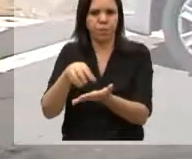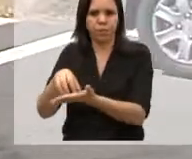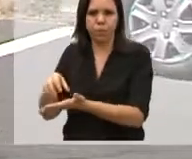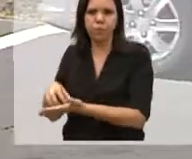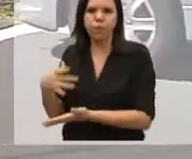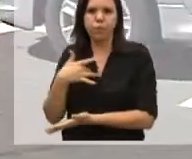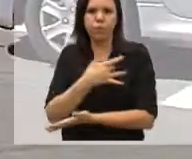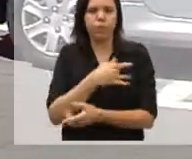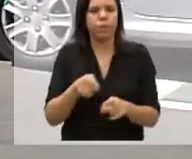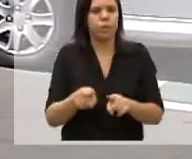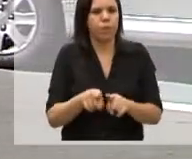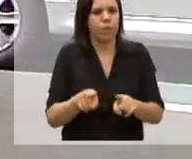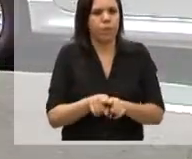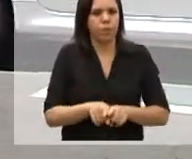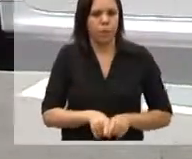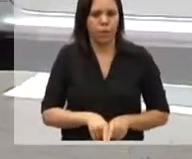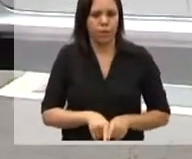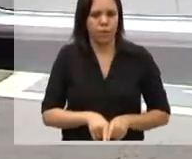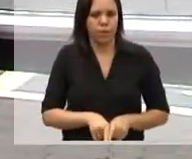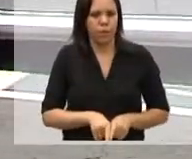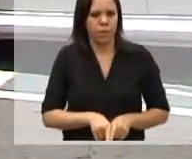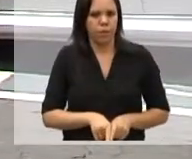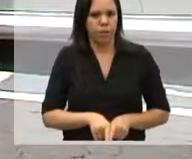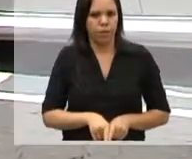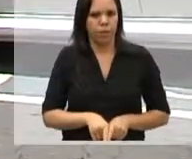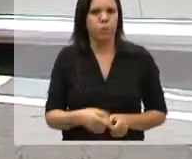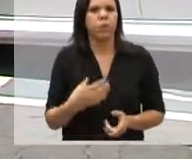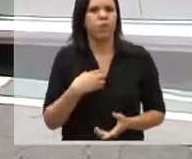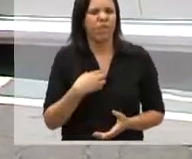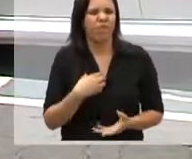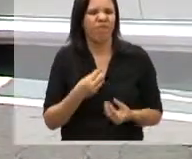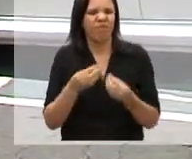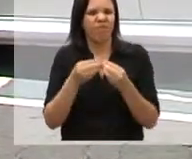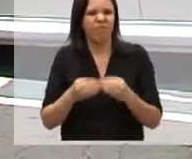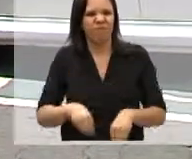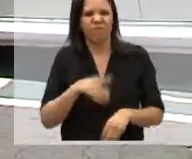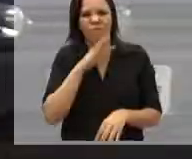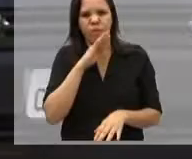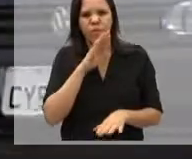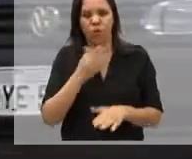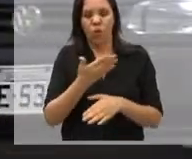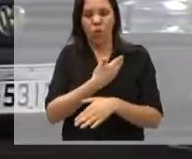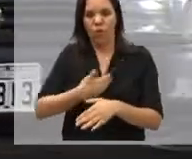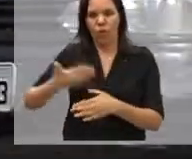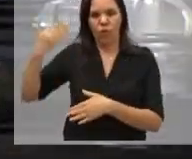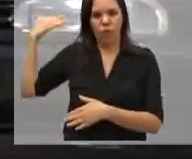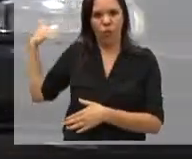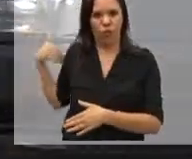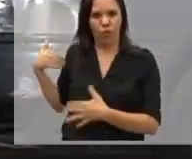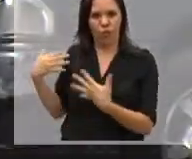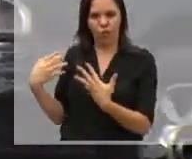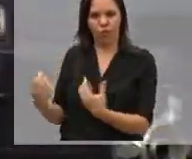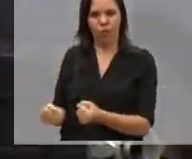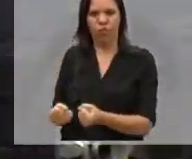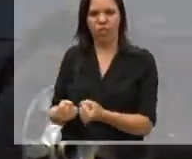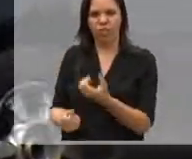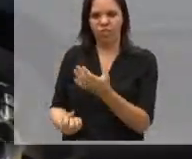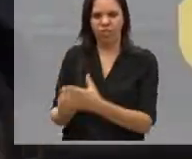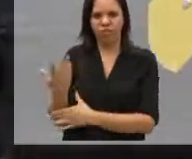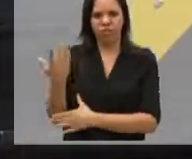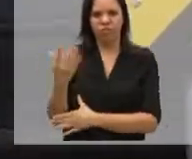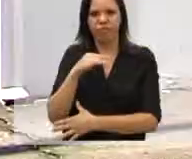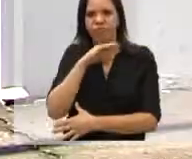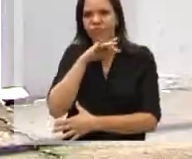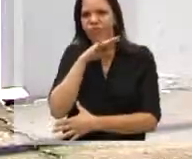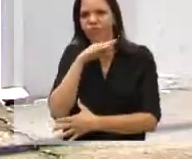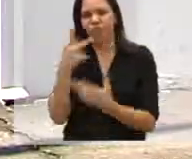eles estão de maneira precária, ou seja, governos anteriores que assumiram, as coisas foram acontecendo e parecia